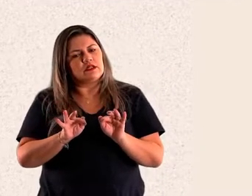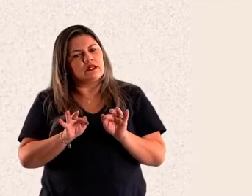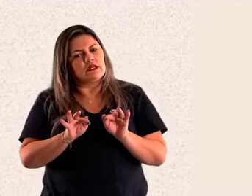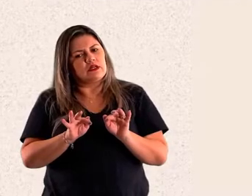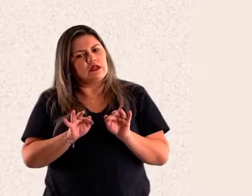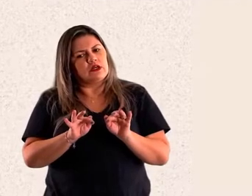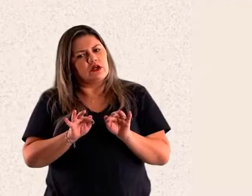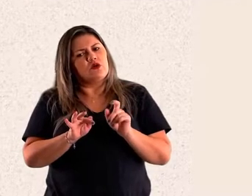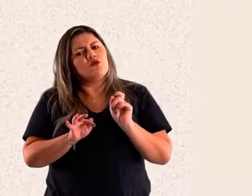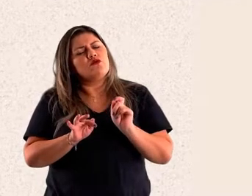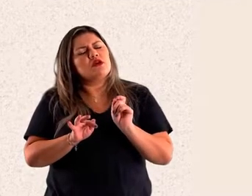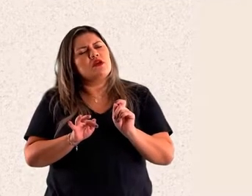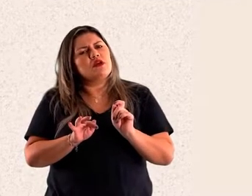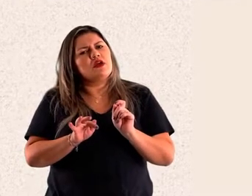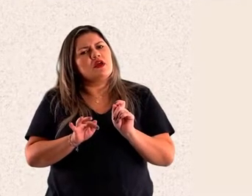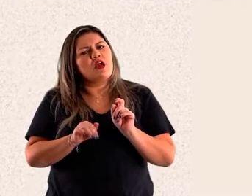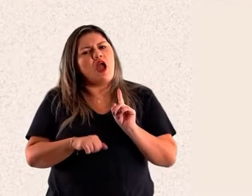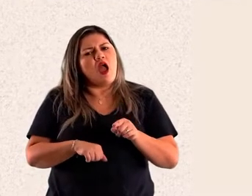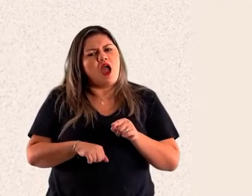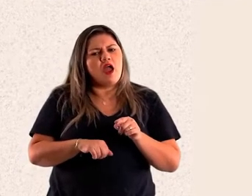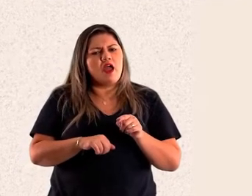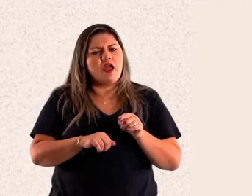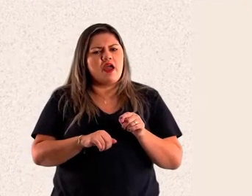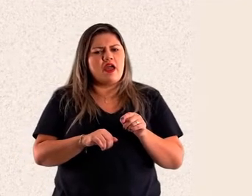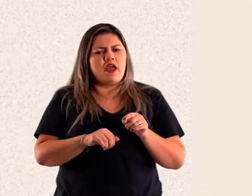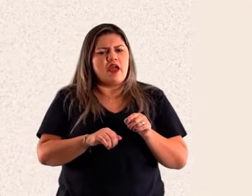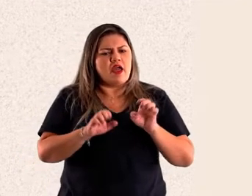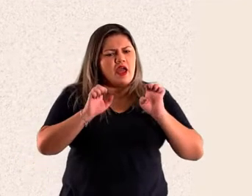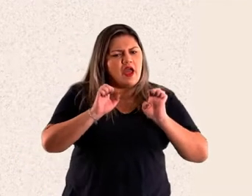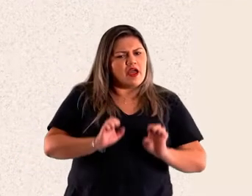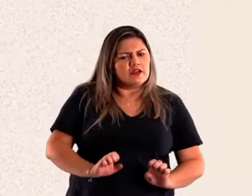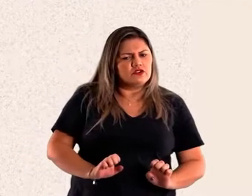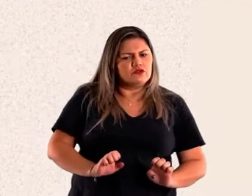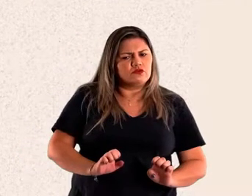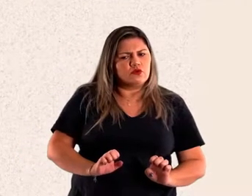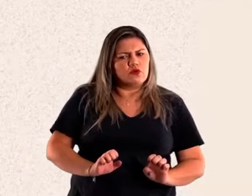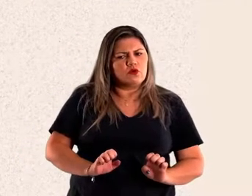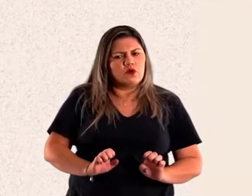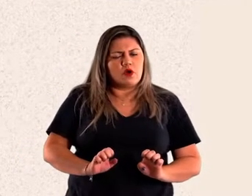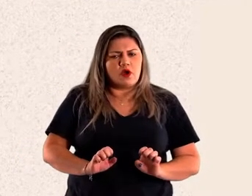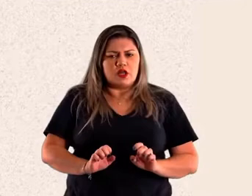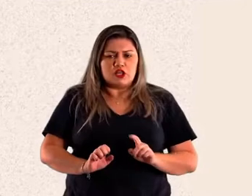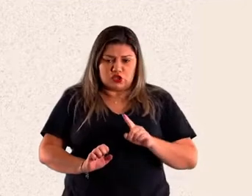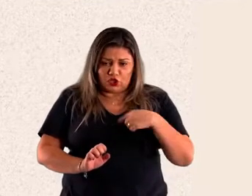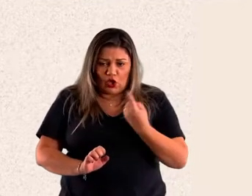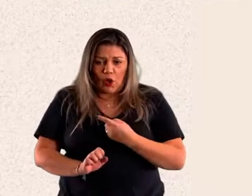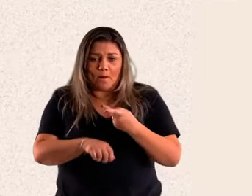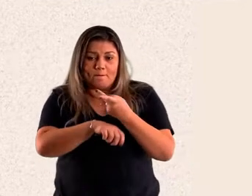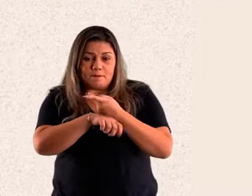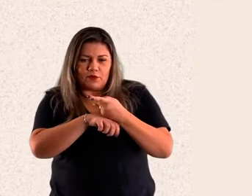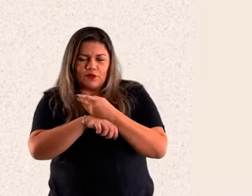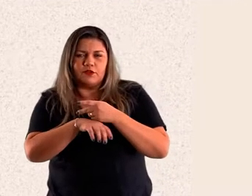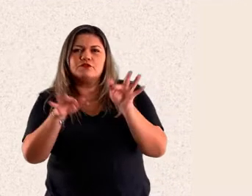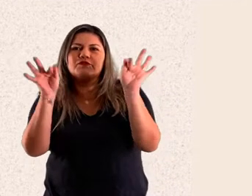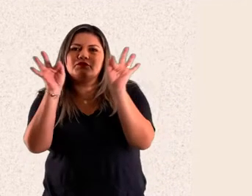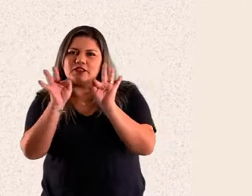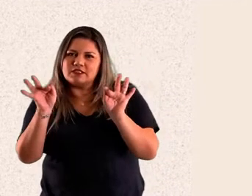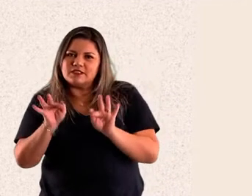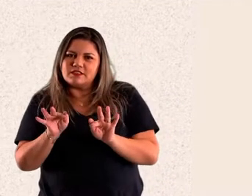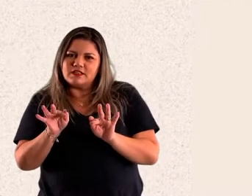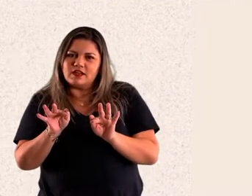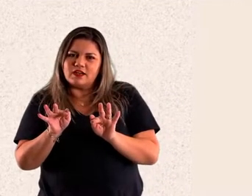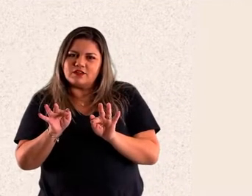ético ou não é o fato de que nós estamos buscando gerar felicidade diminuir o sofrimento a